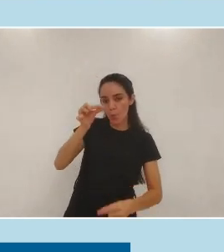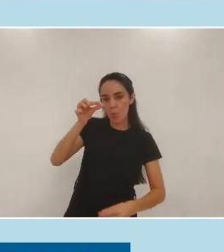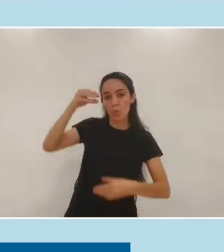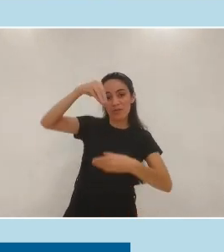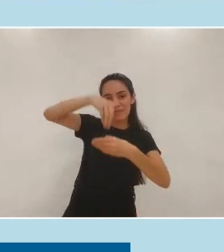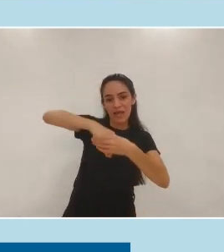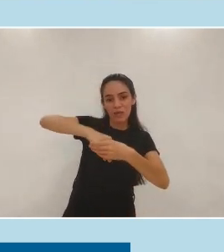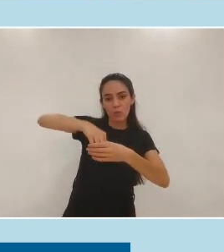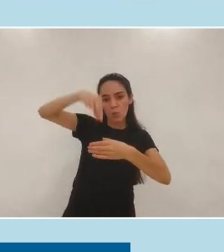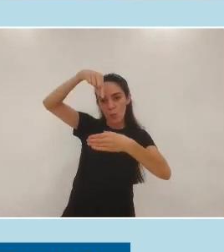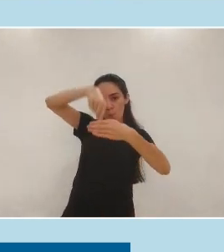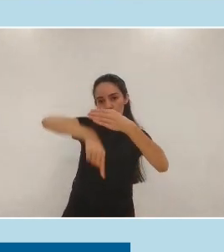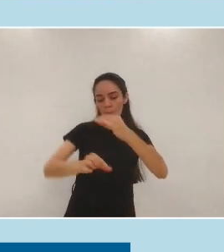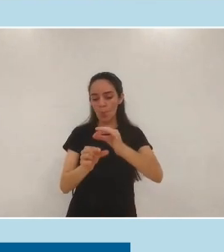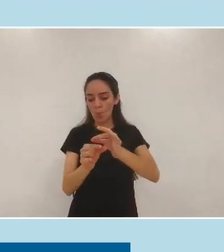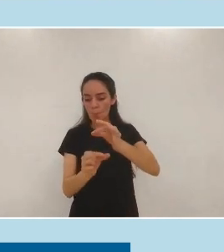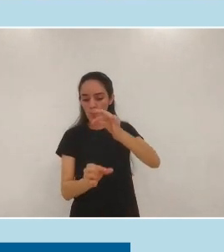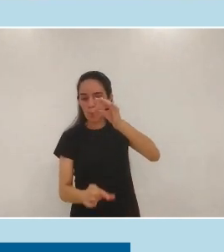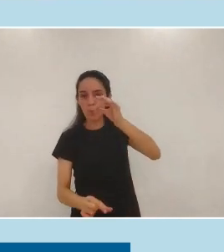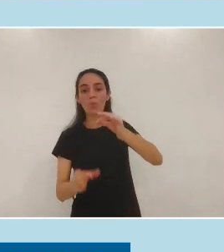vai ter essa dificuldade.